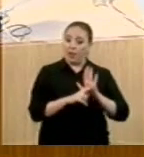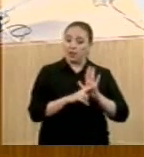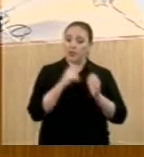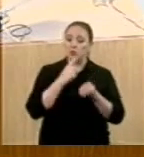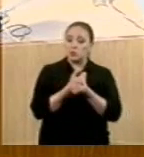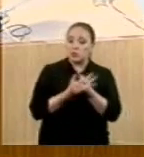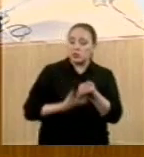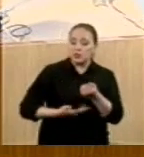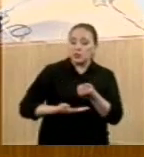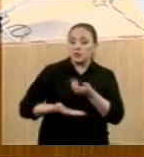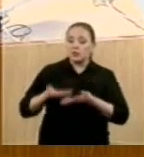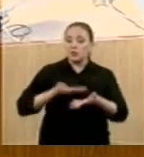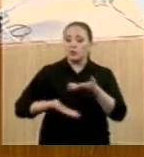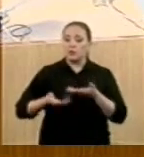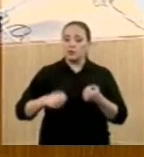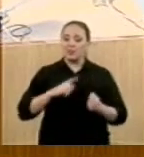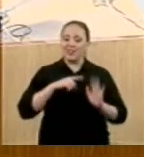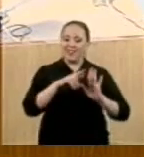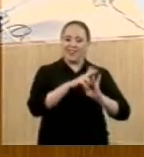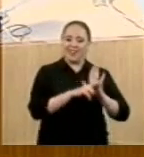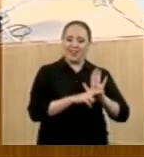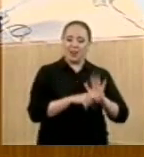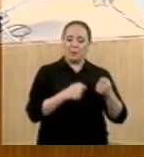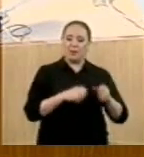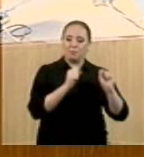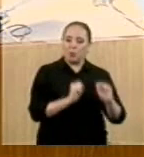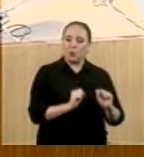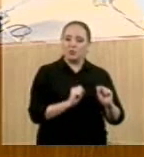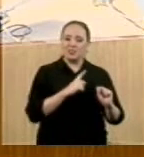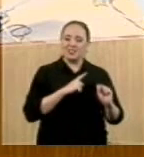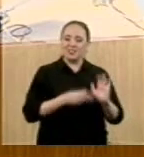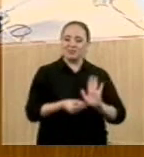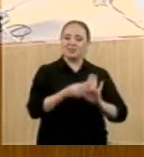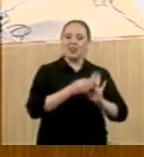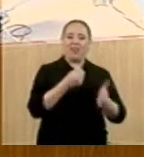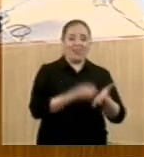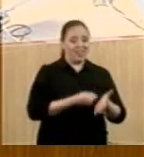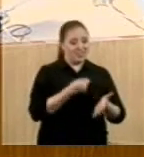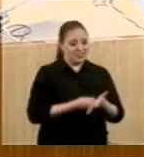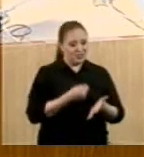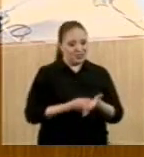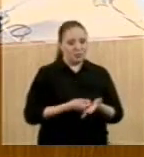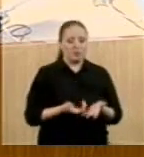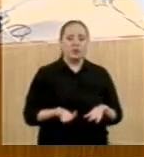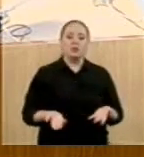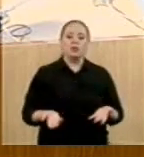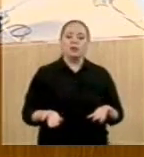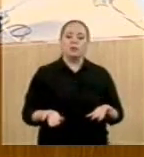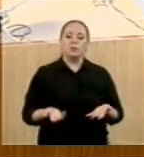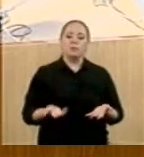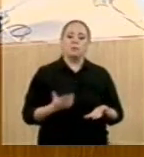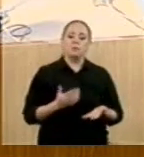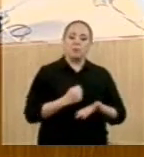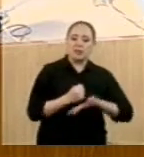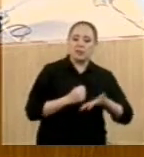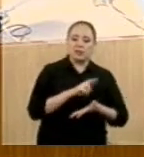devem estabelecer, podem e devem estabelecer exigências e condicionantes baseadas